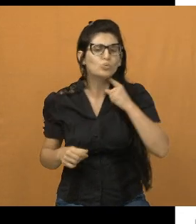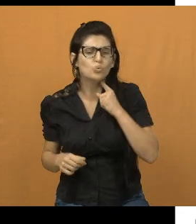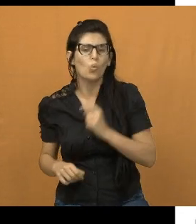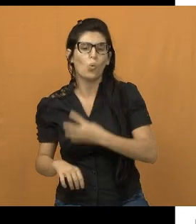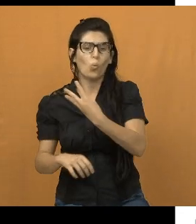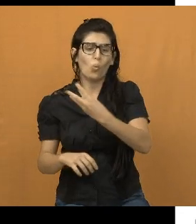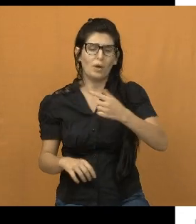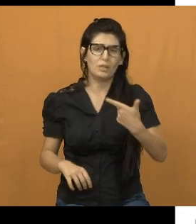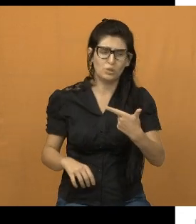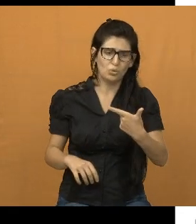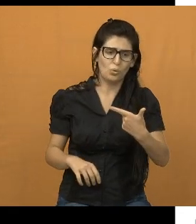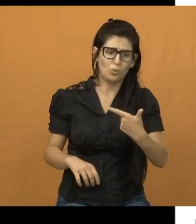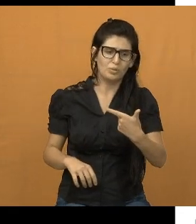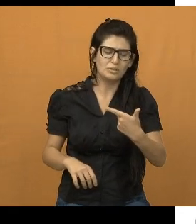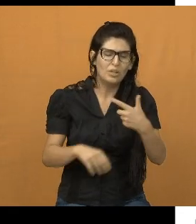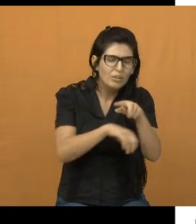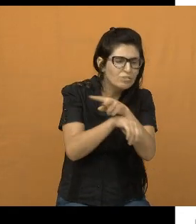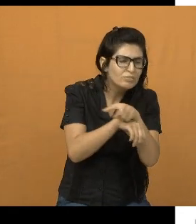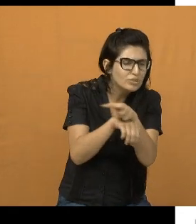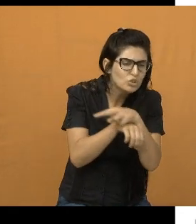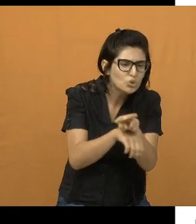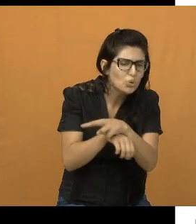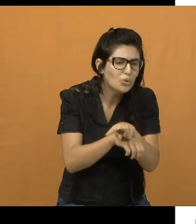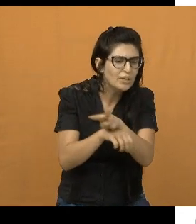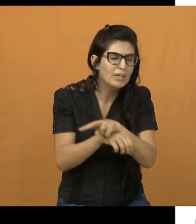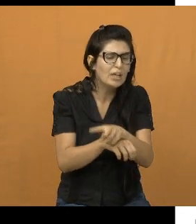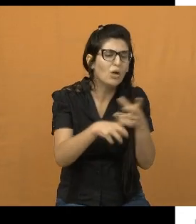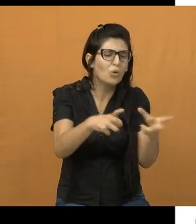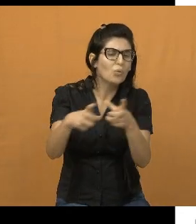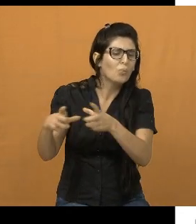4.042 vistorias de vigilância sanitária.